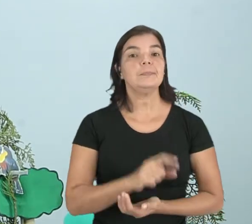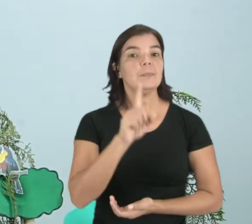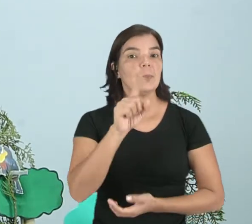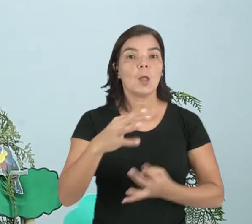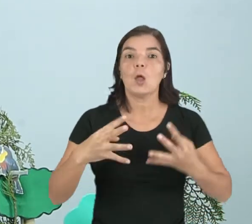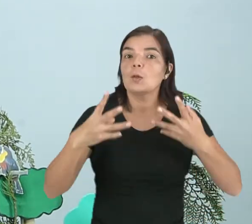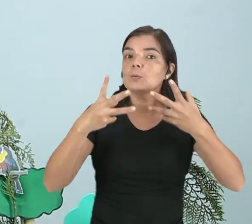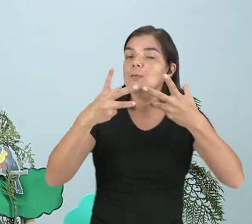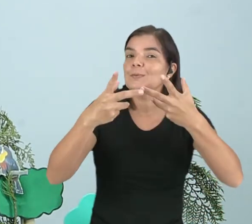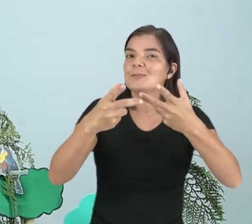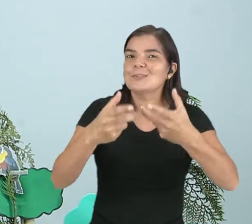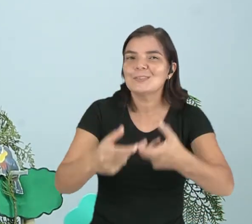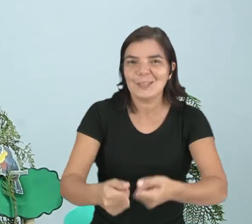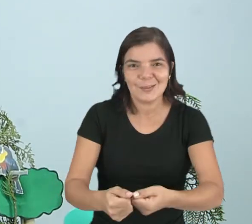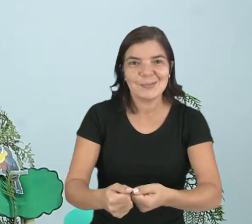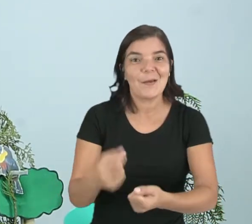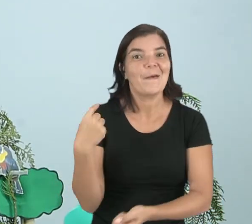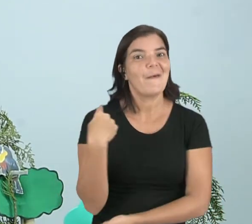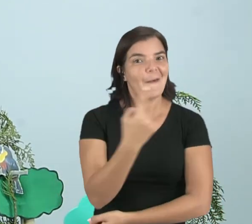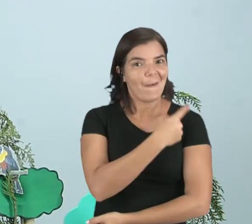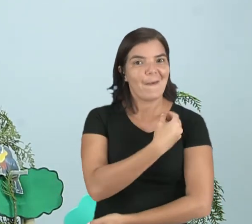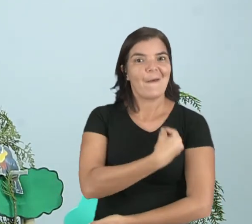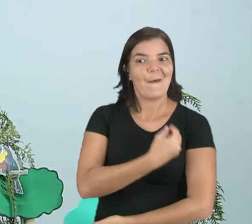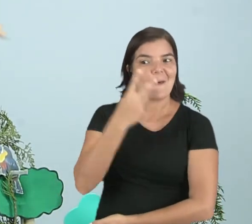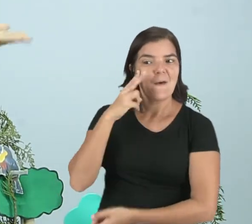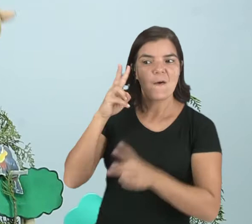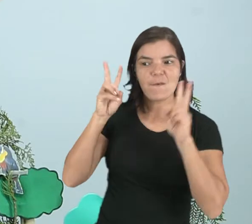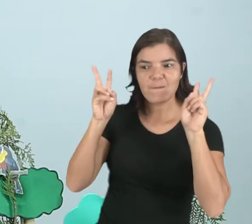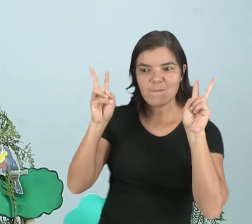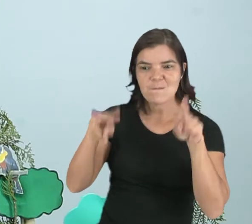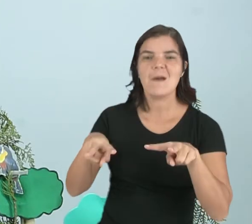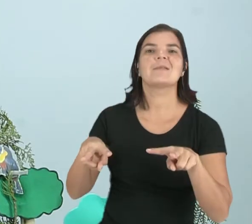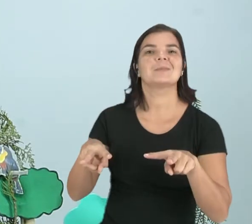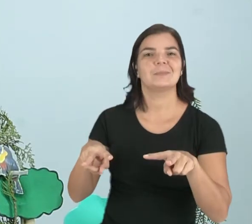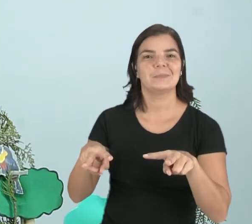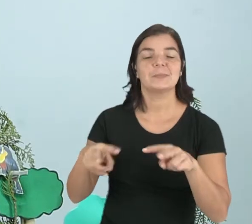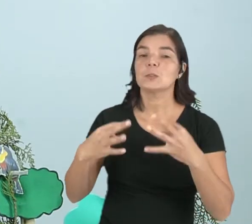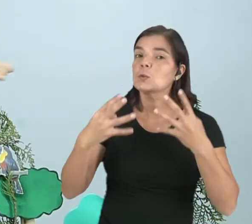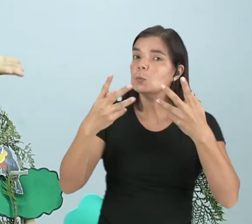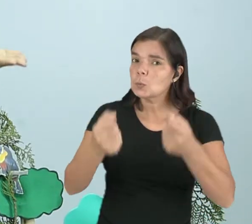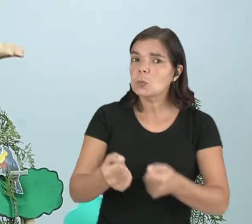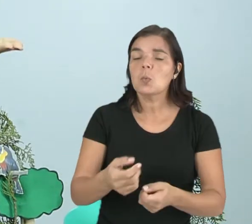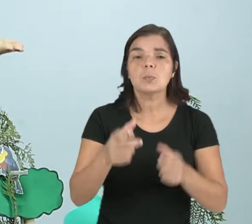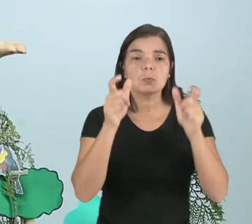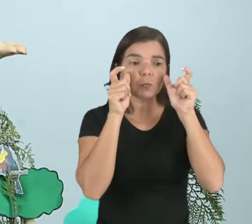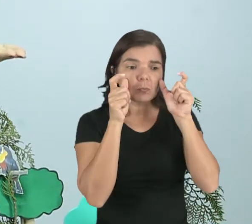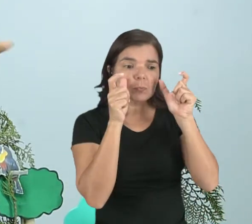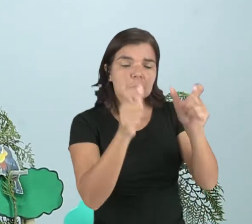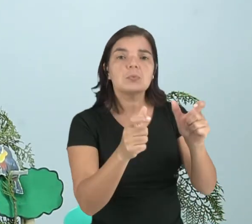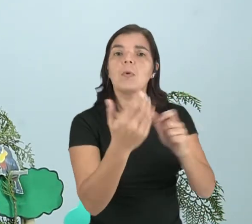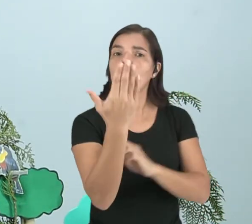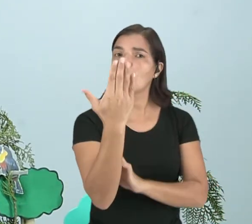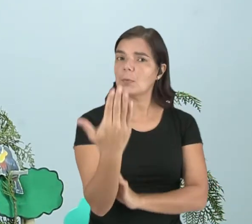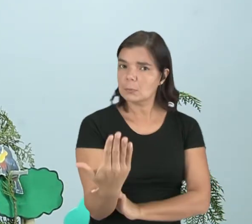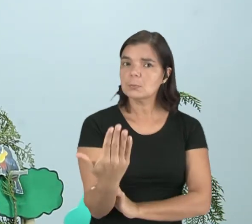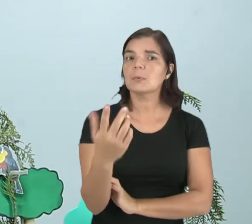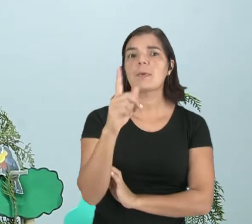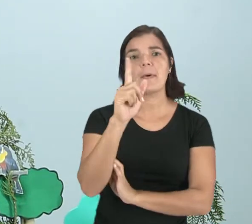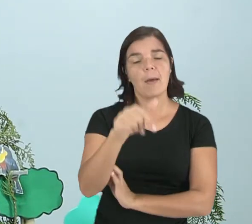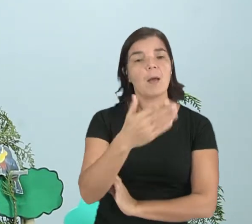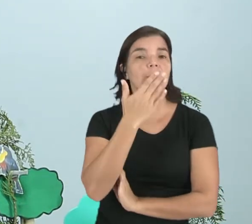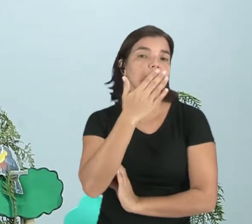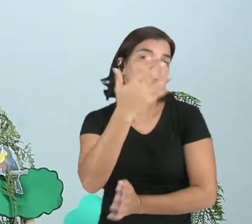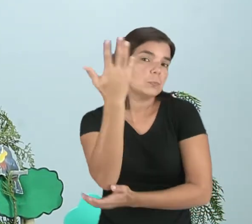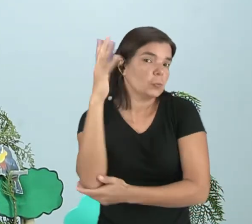Paisagem é tudo aquilo que a nossa vista consegue alcançar. Tudo que nós enxergamos à nossa frente é um tipo